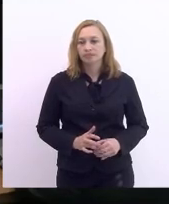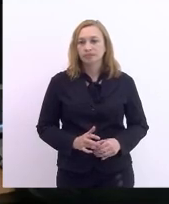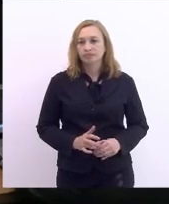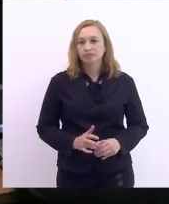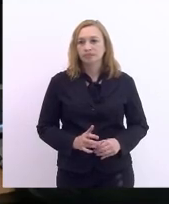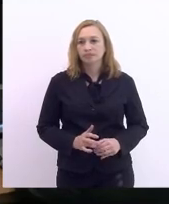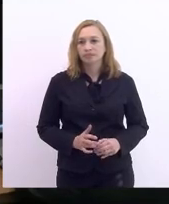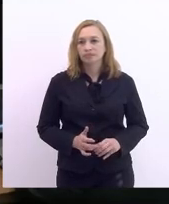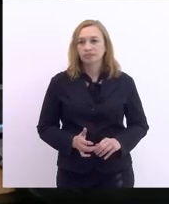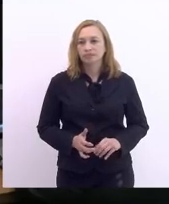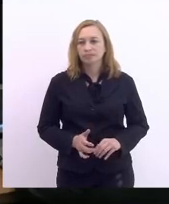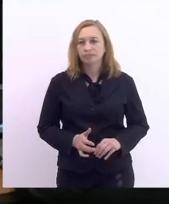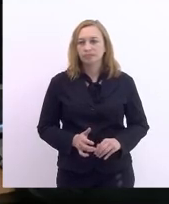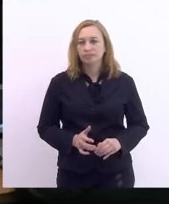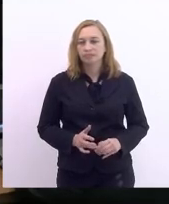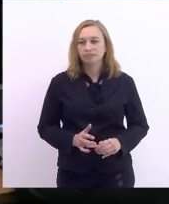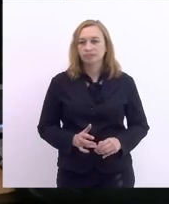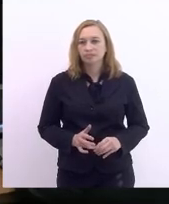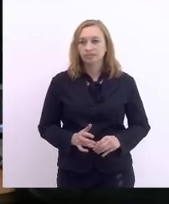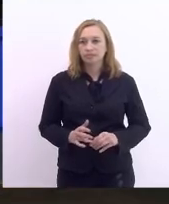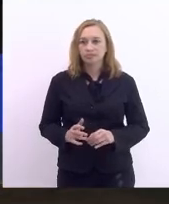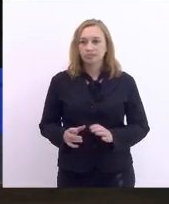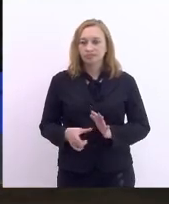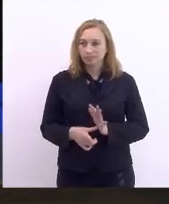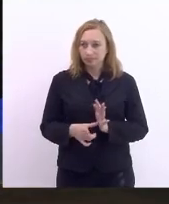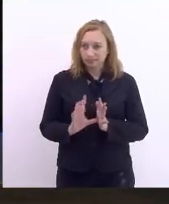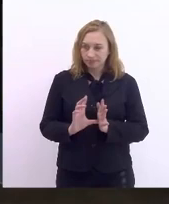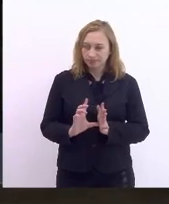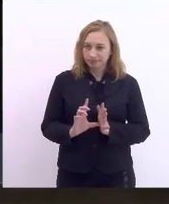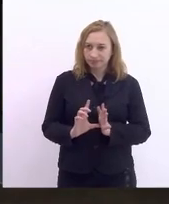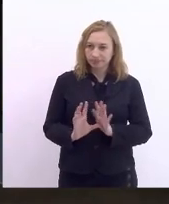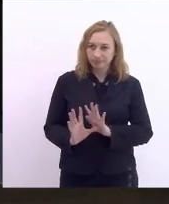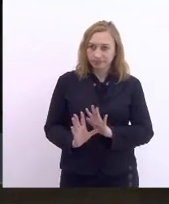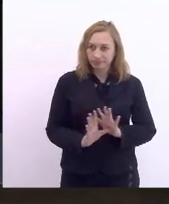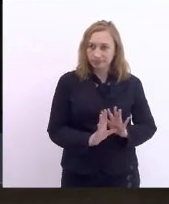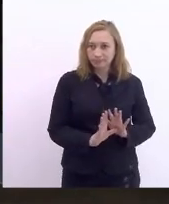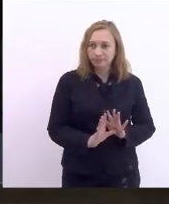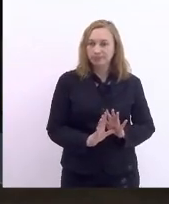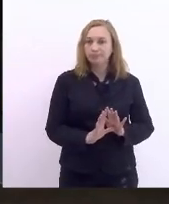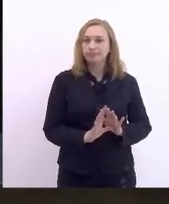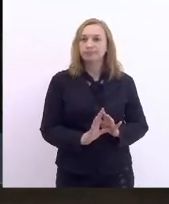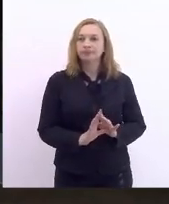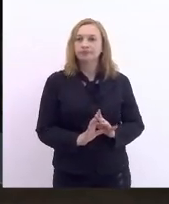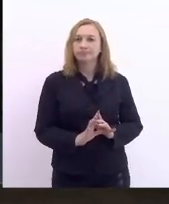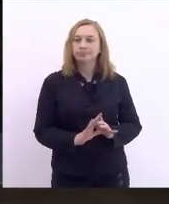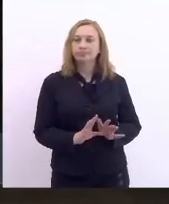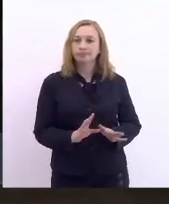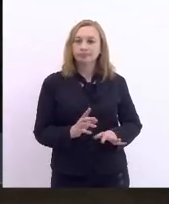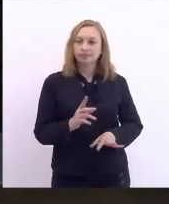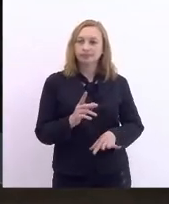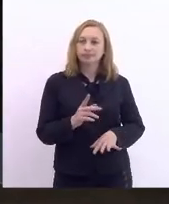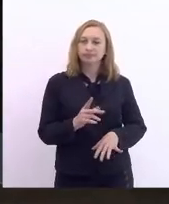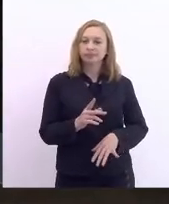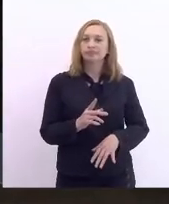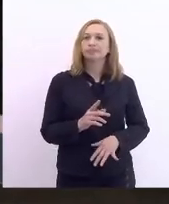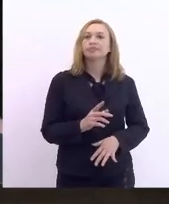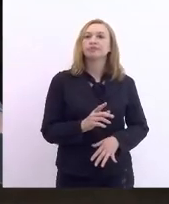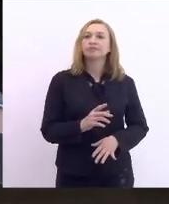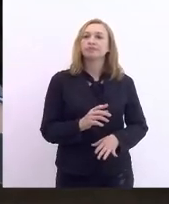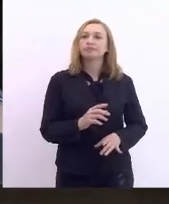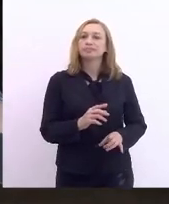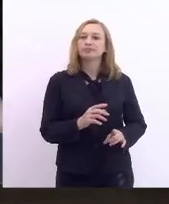e eu queria antes de passar para o cerimonialista é